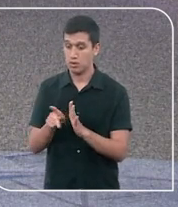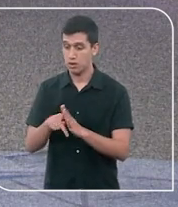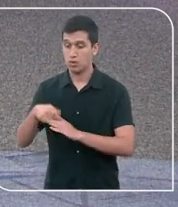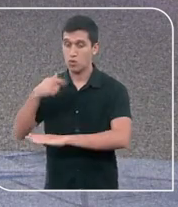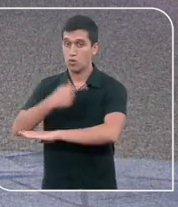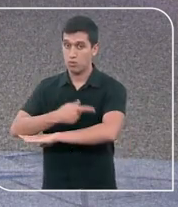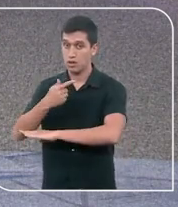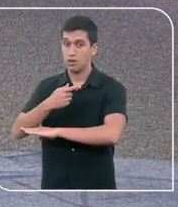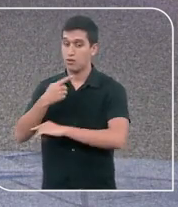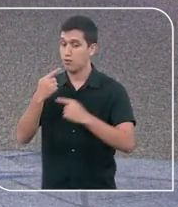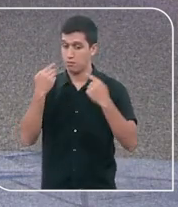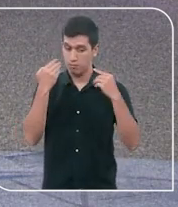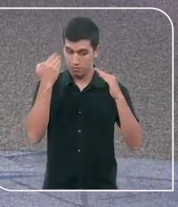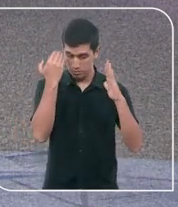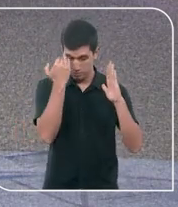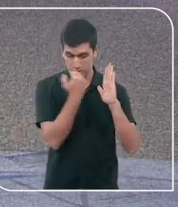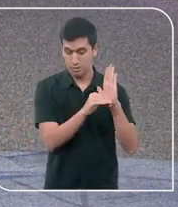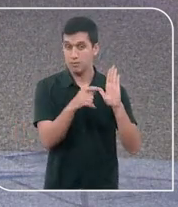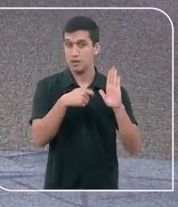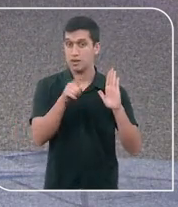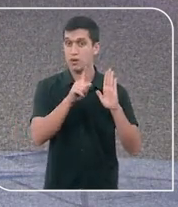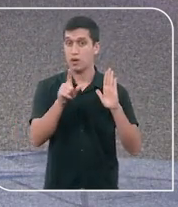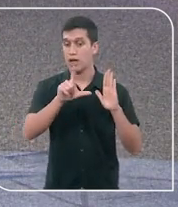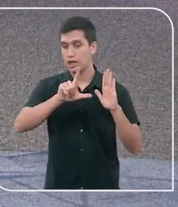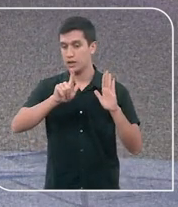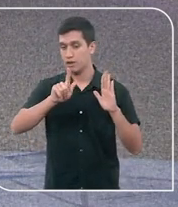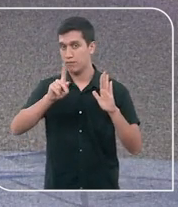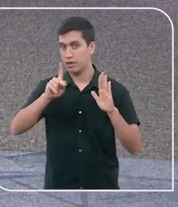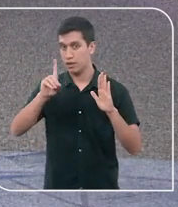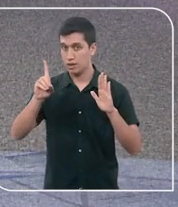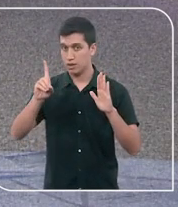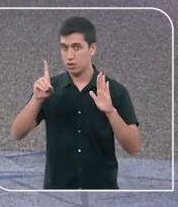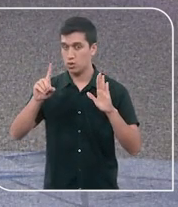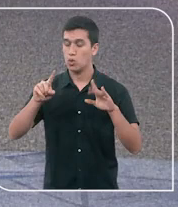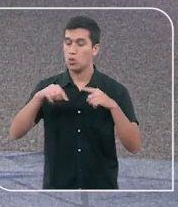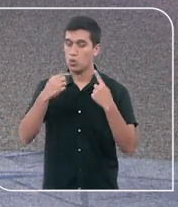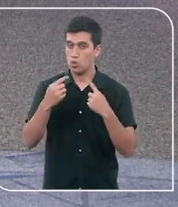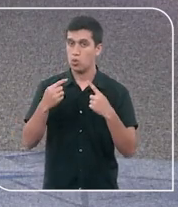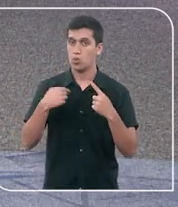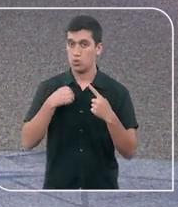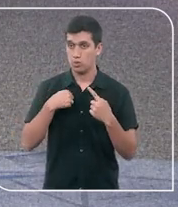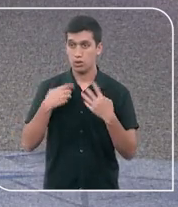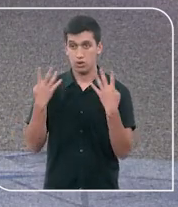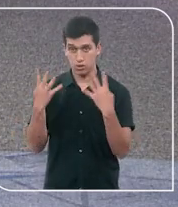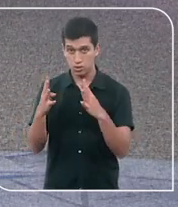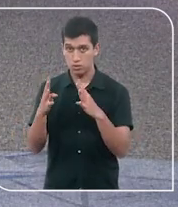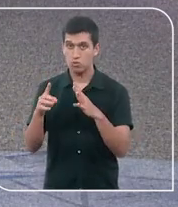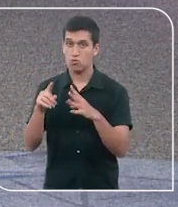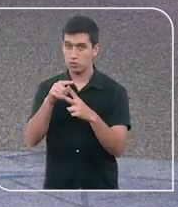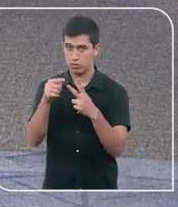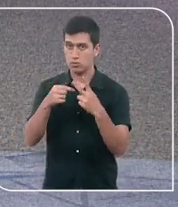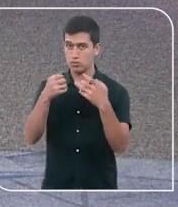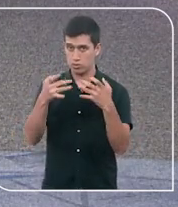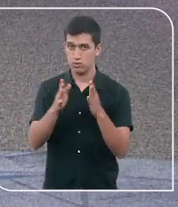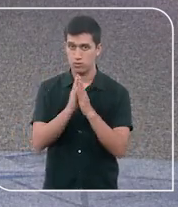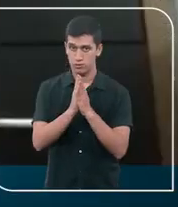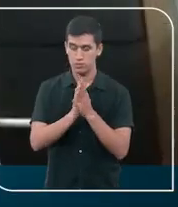Dados, que entrou em vigor em 2020. Na verdade, eu quero ouvir também a professora Andréa Resch. Primeiramente, por favor, professor